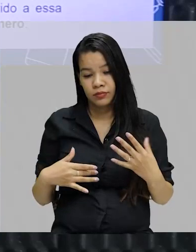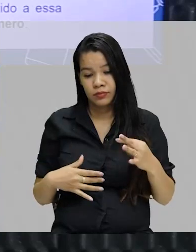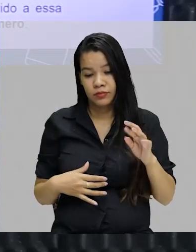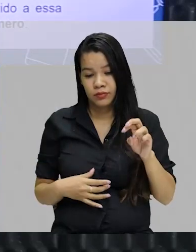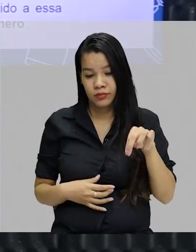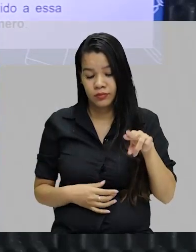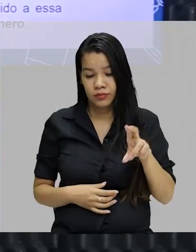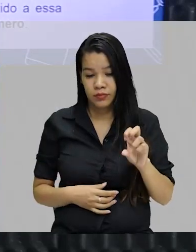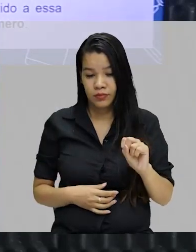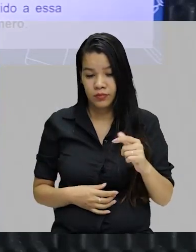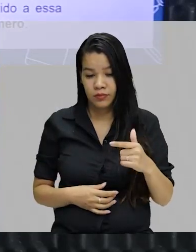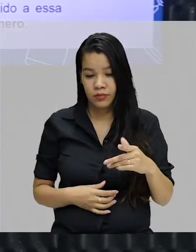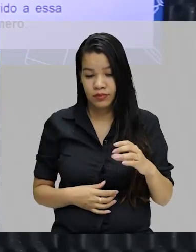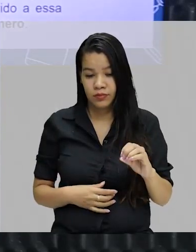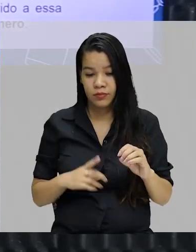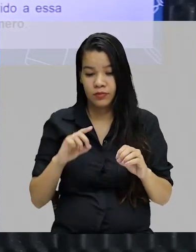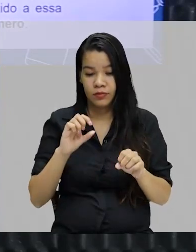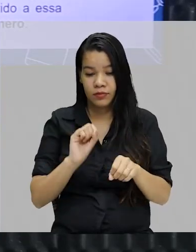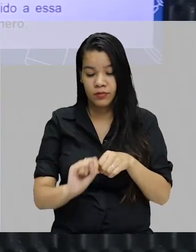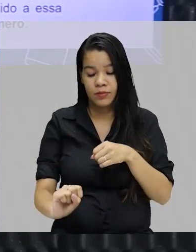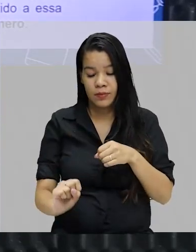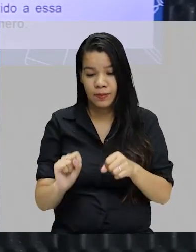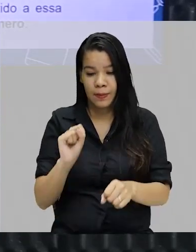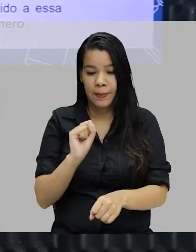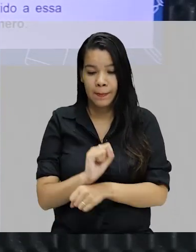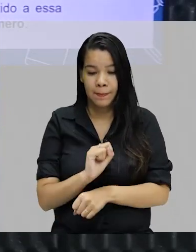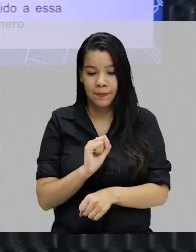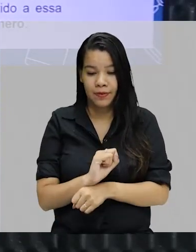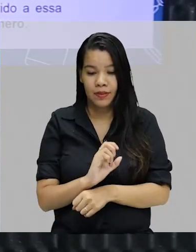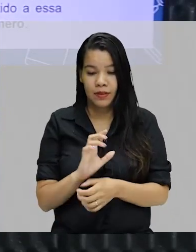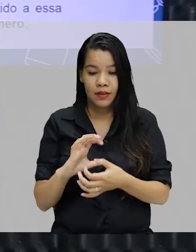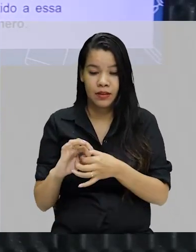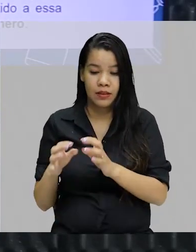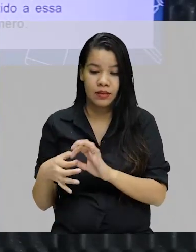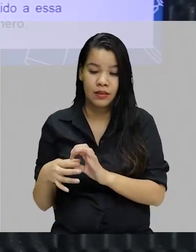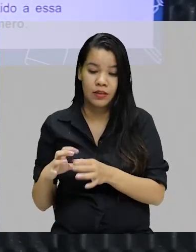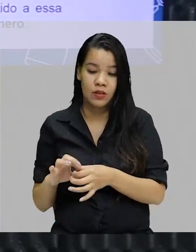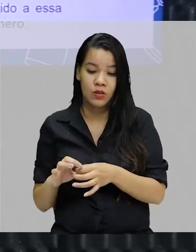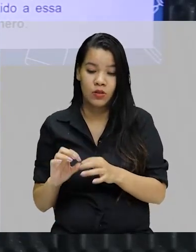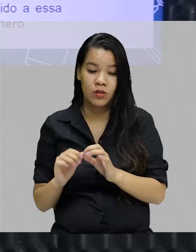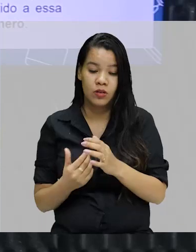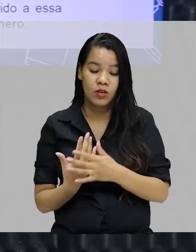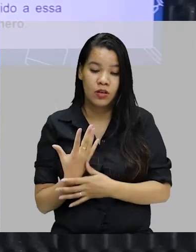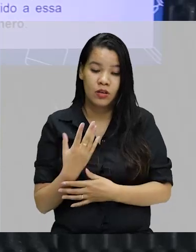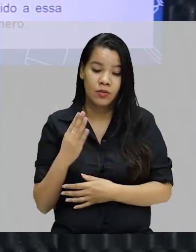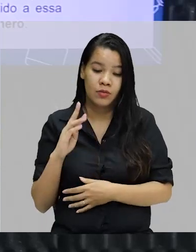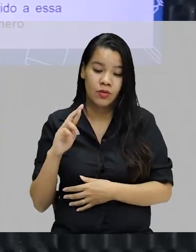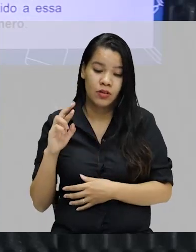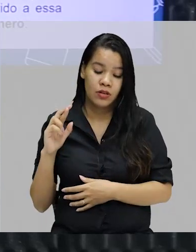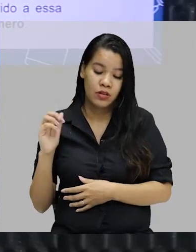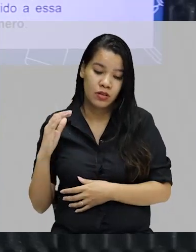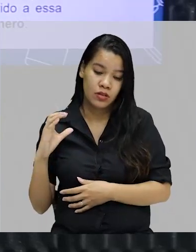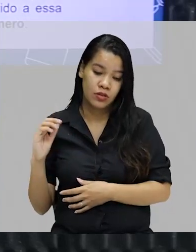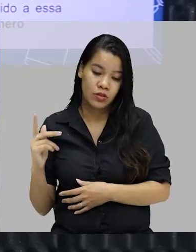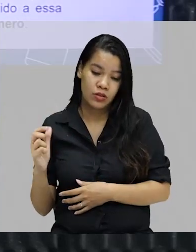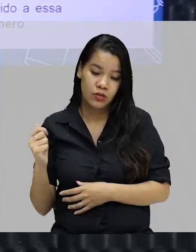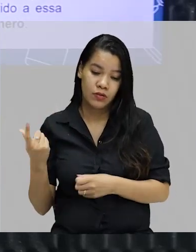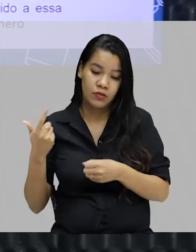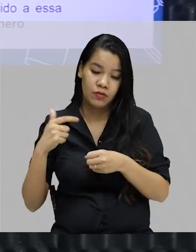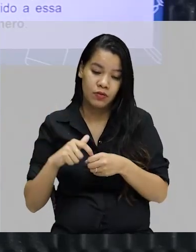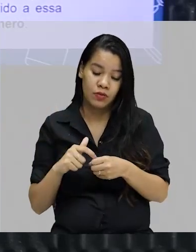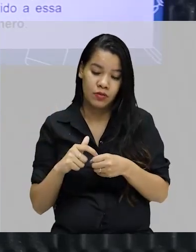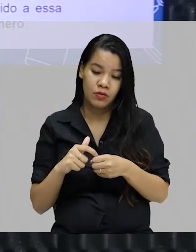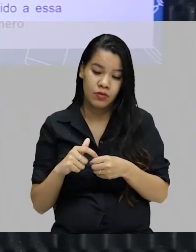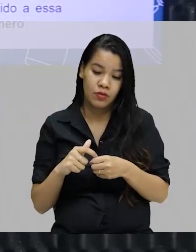é interrompida, ou seja, é cessada, as cadeias que compõem a borracha voltam ao seu arranjo